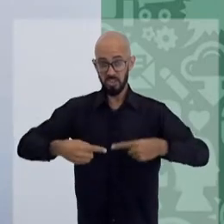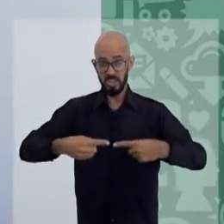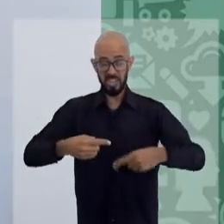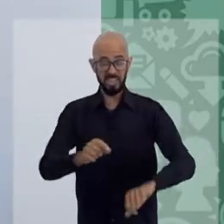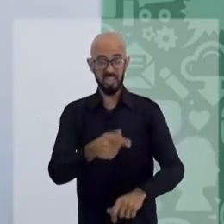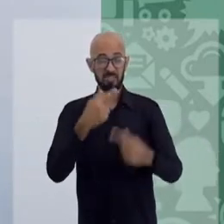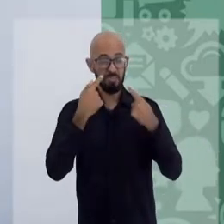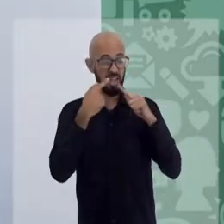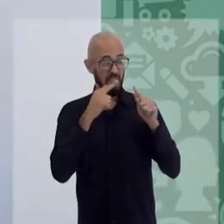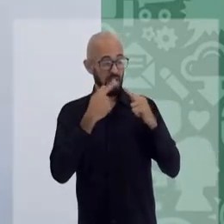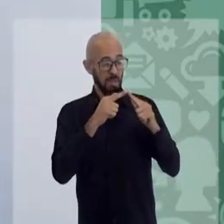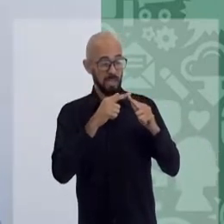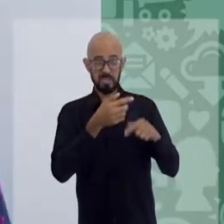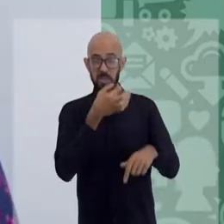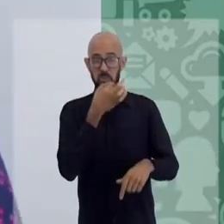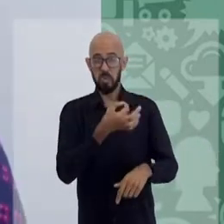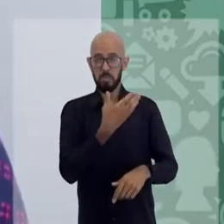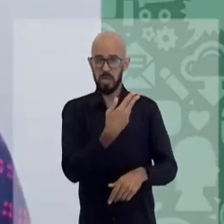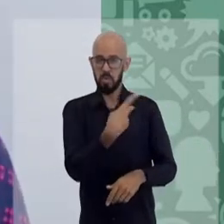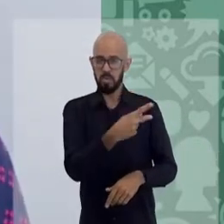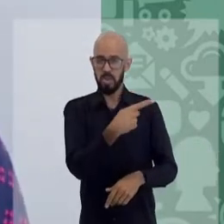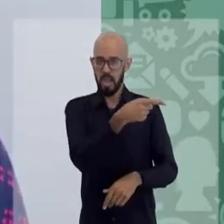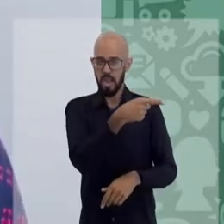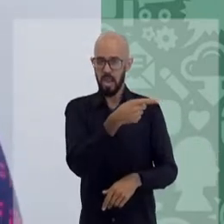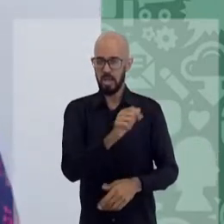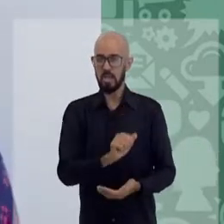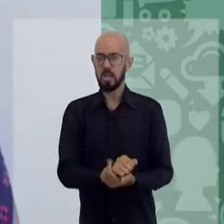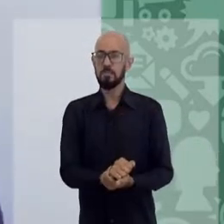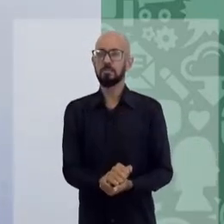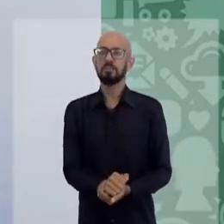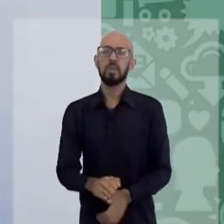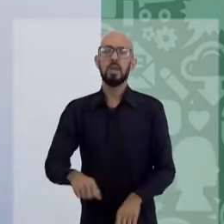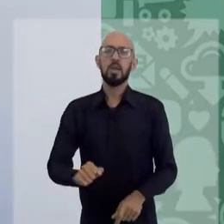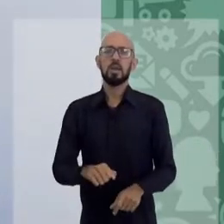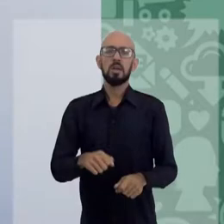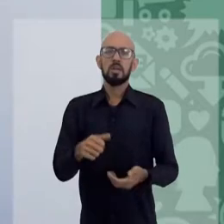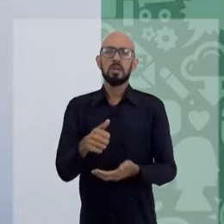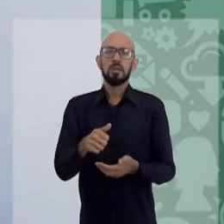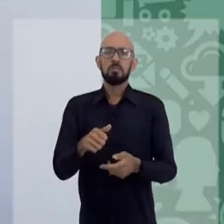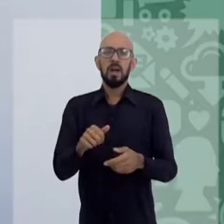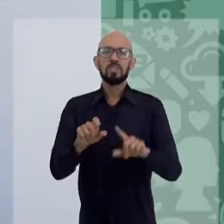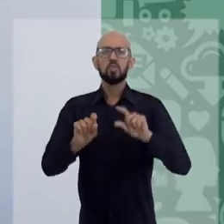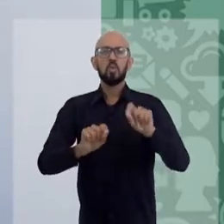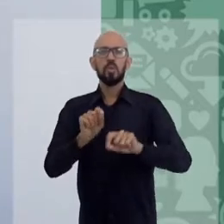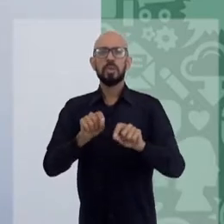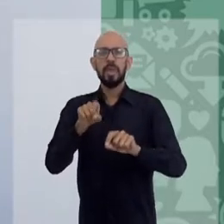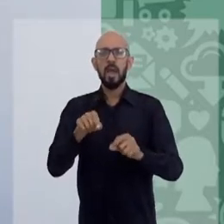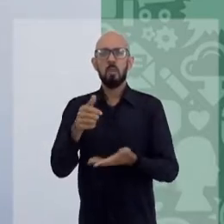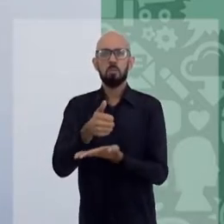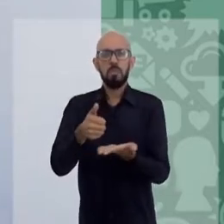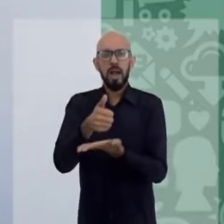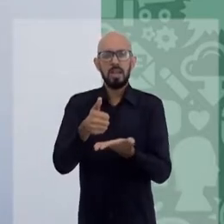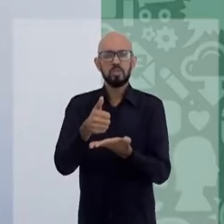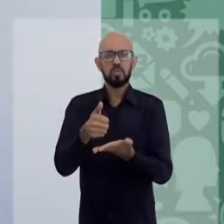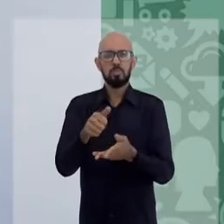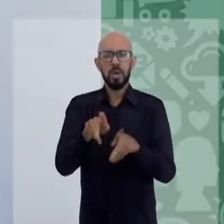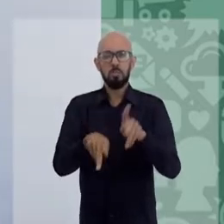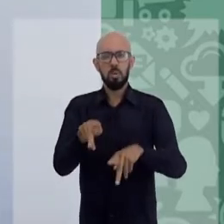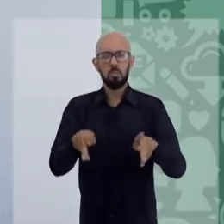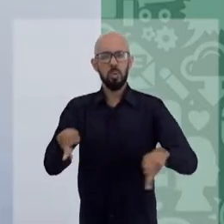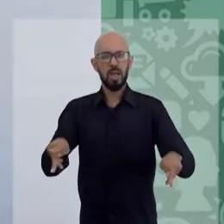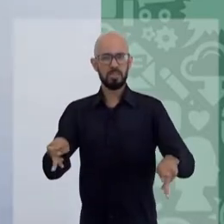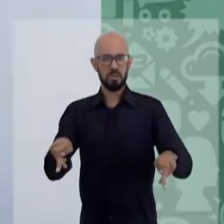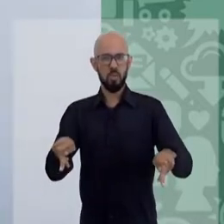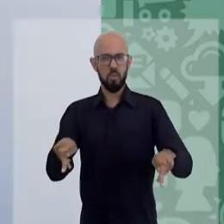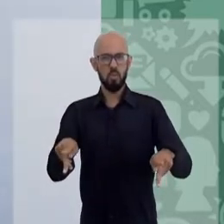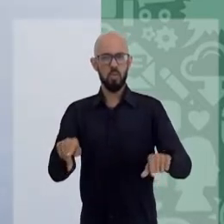diversas perguntas consideradas básicas. Mas o que pode ser considerado básico para a maior parte da população em relação